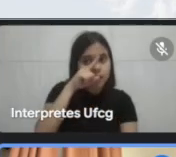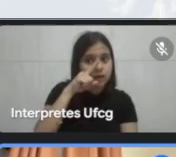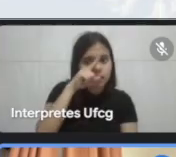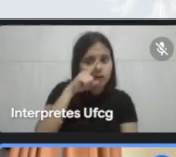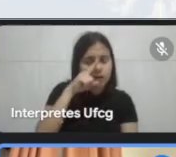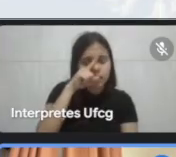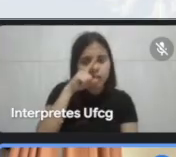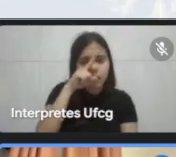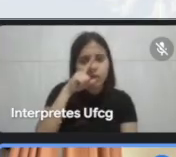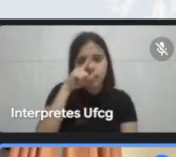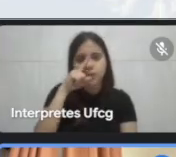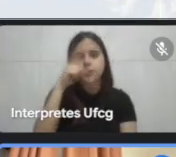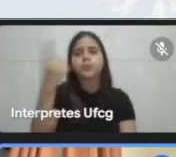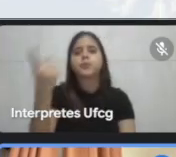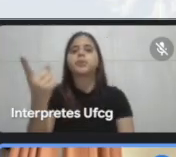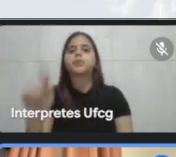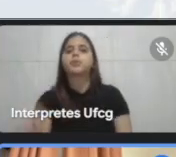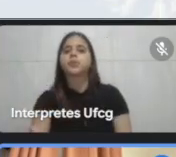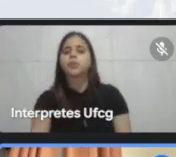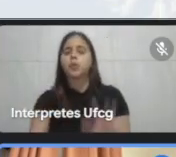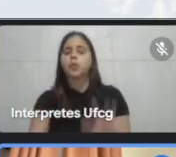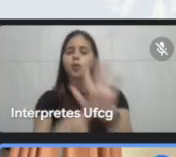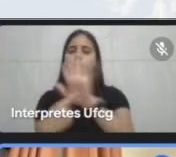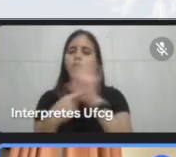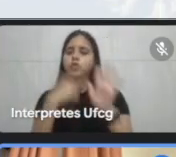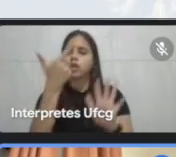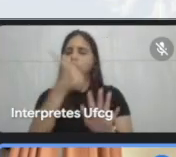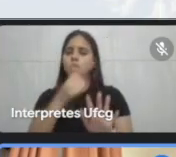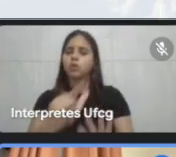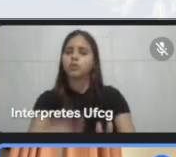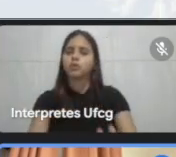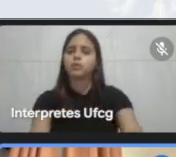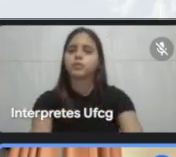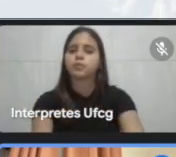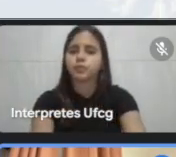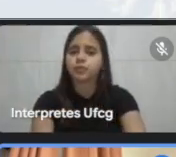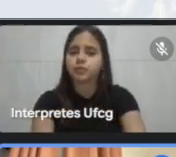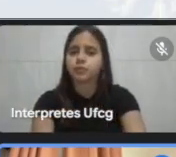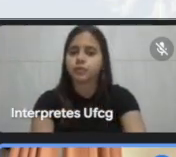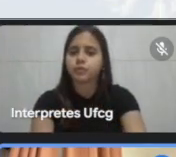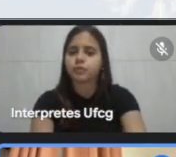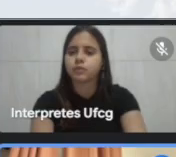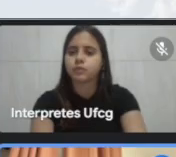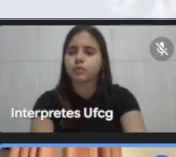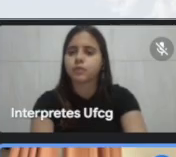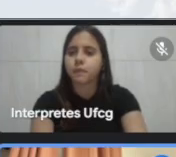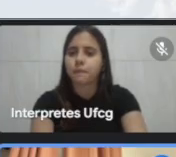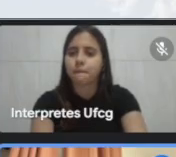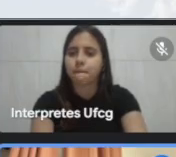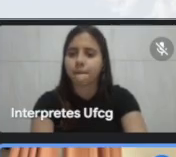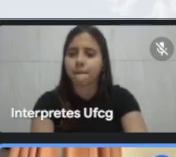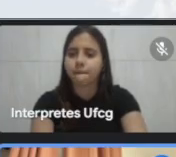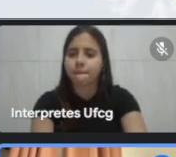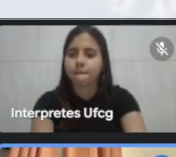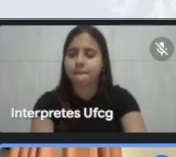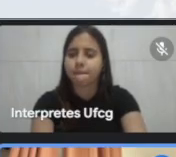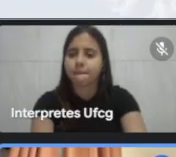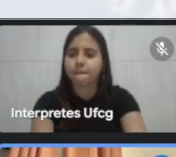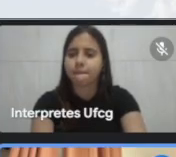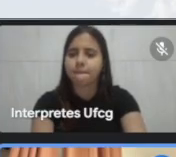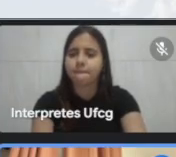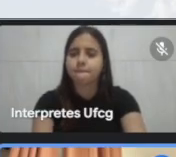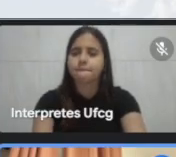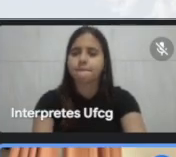vou voltar aqui, mostrar aqui novamente. Seria justamente essa diferença de